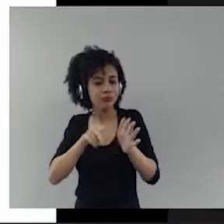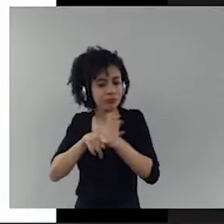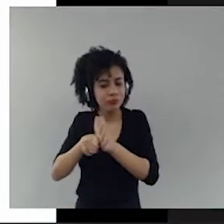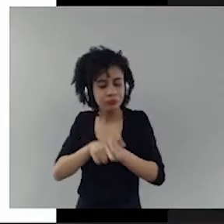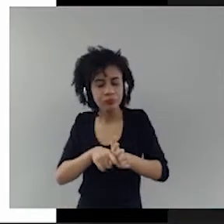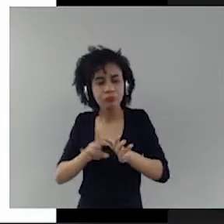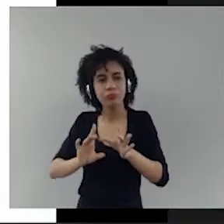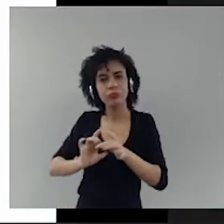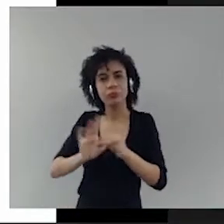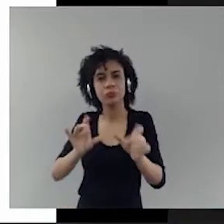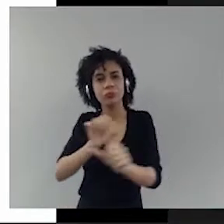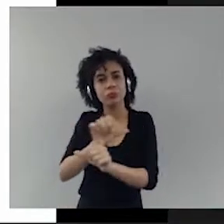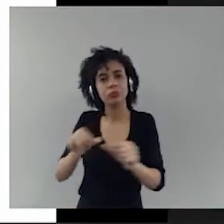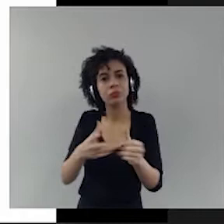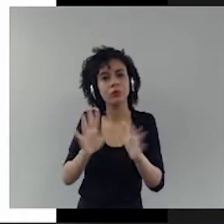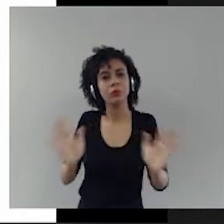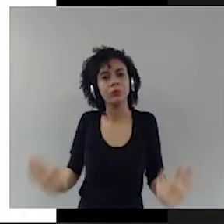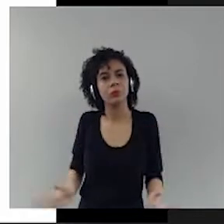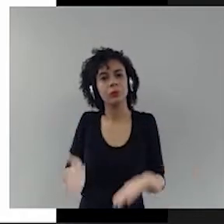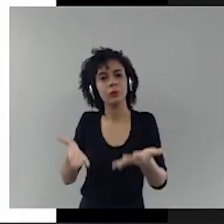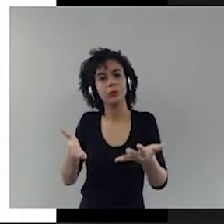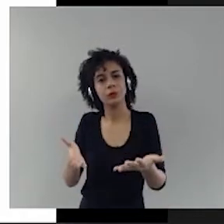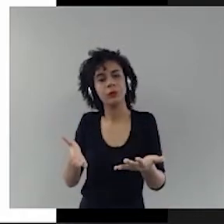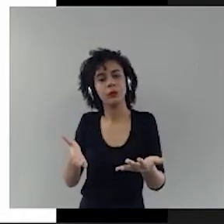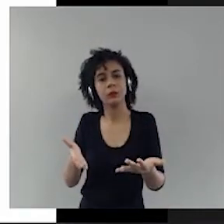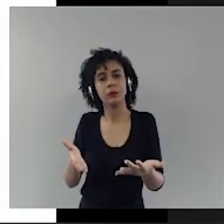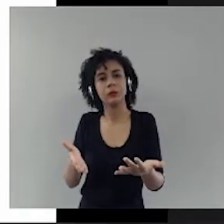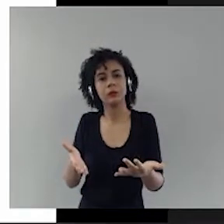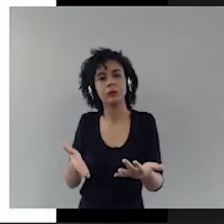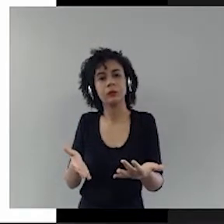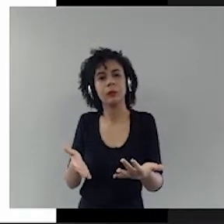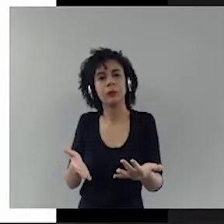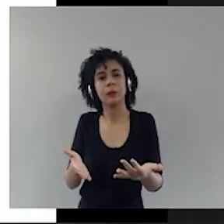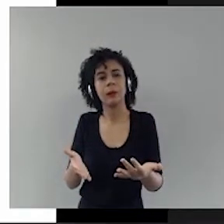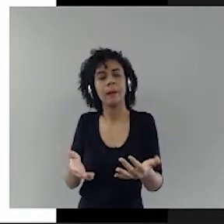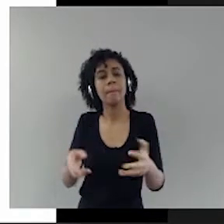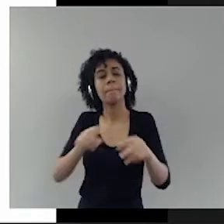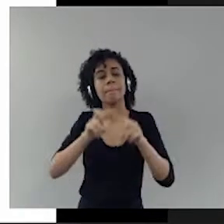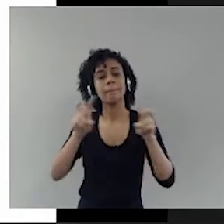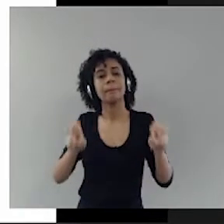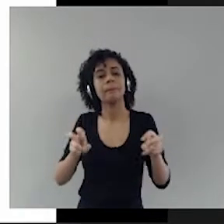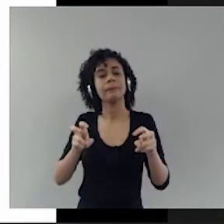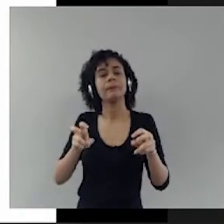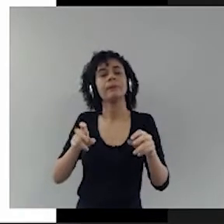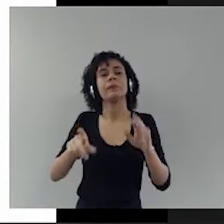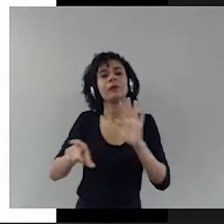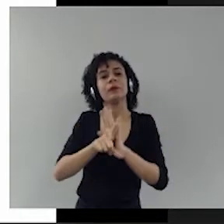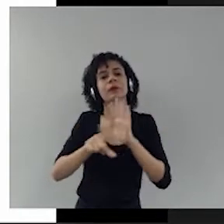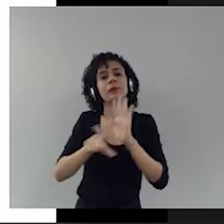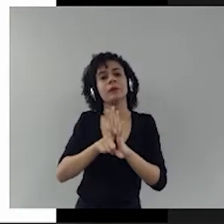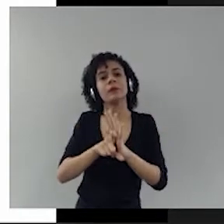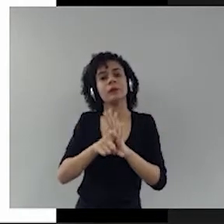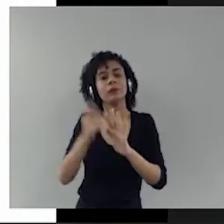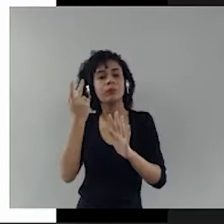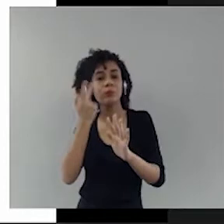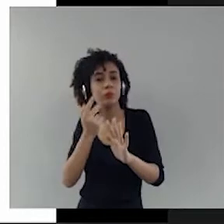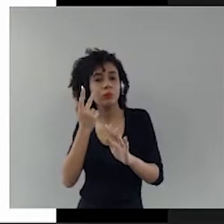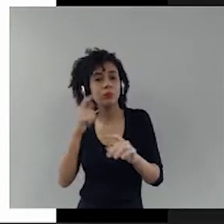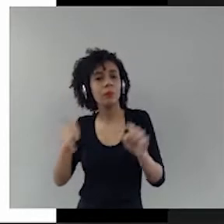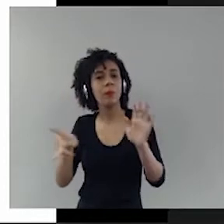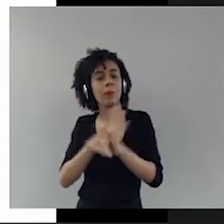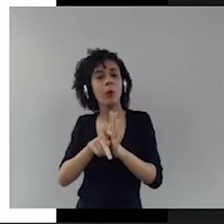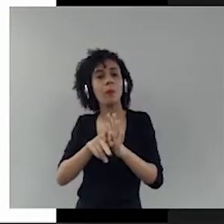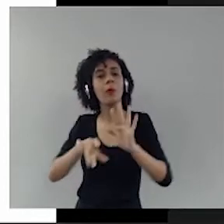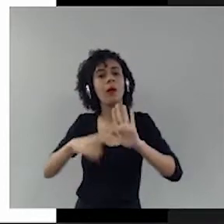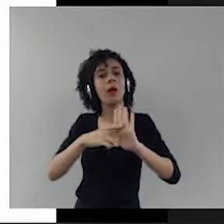as alterações que foram promovidas na legislação ordinária do regime de